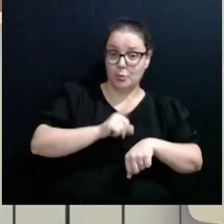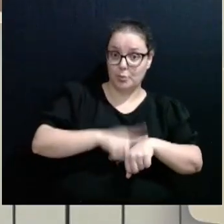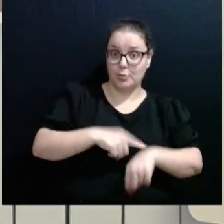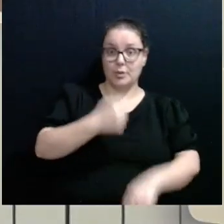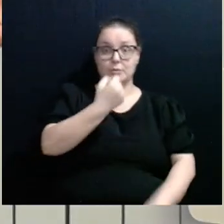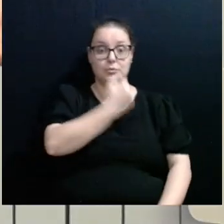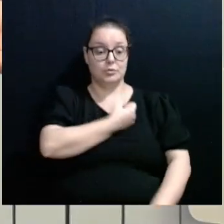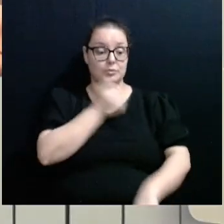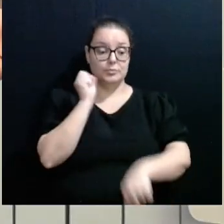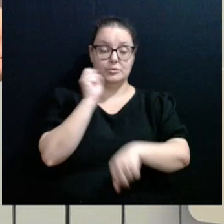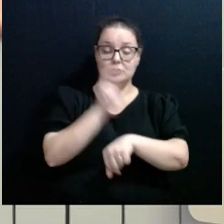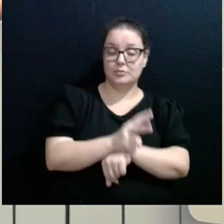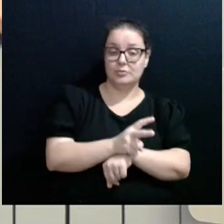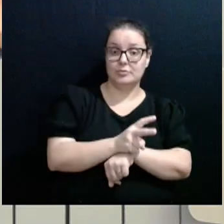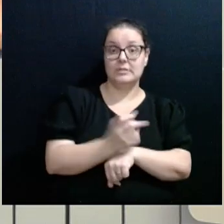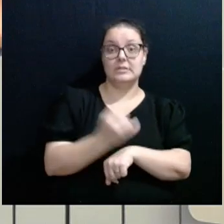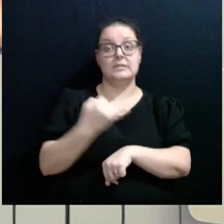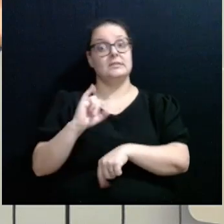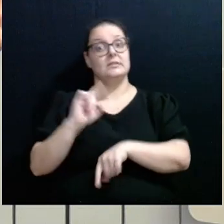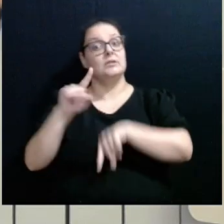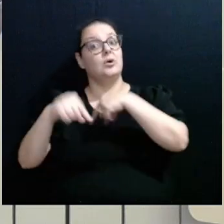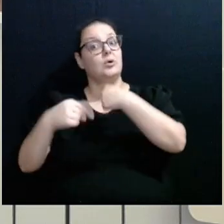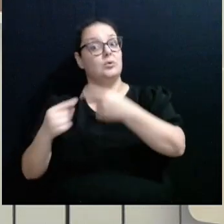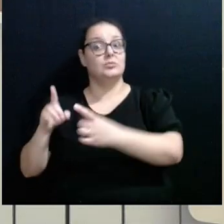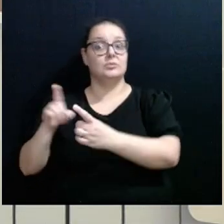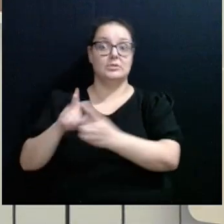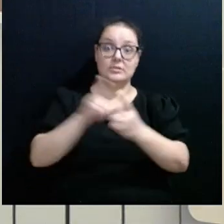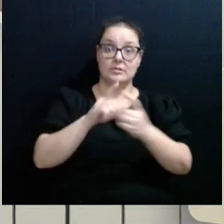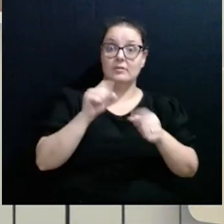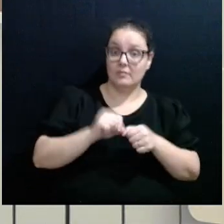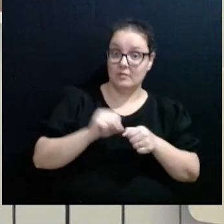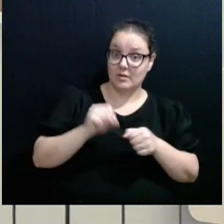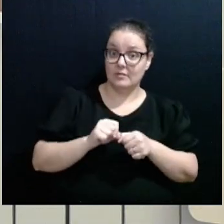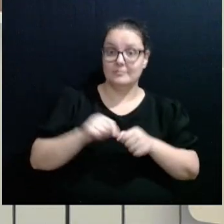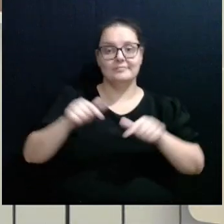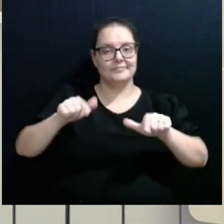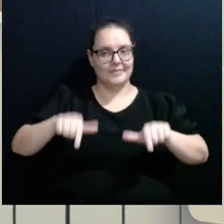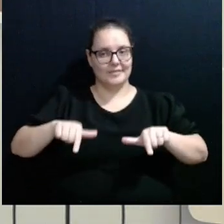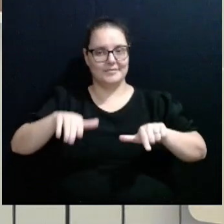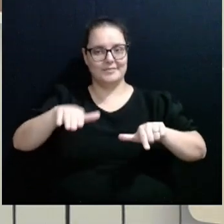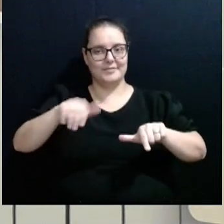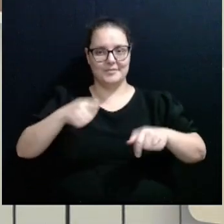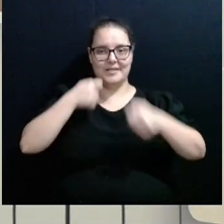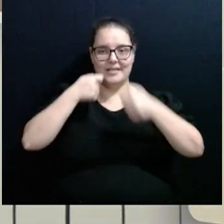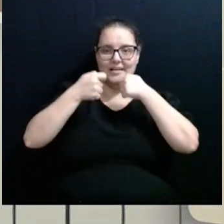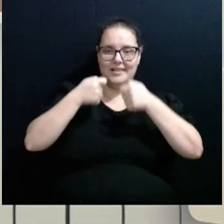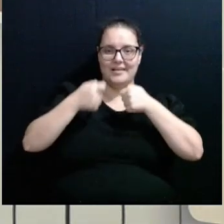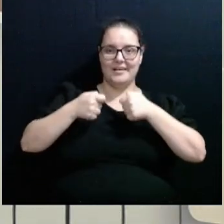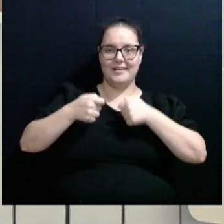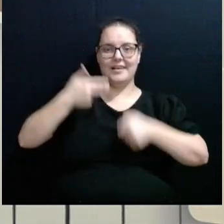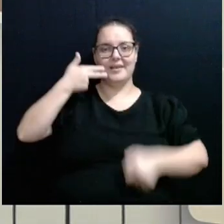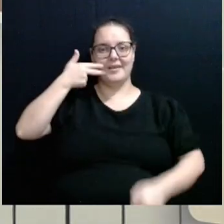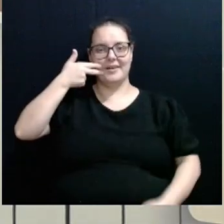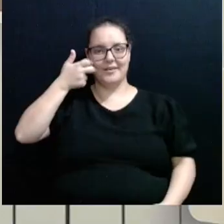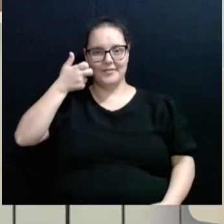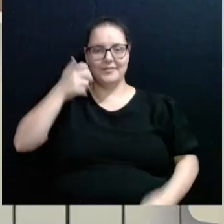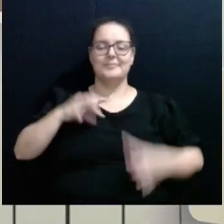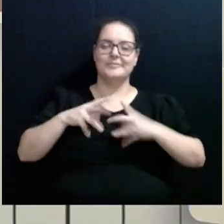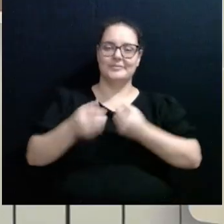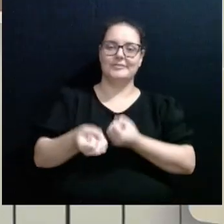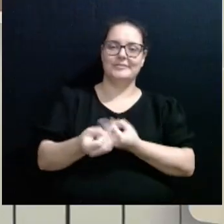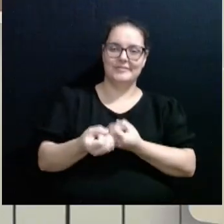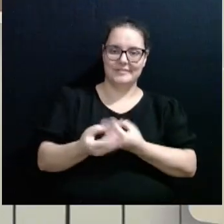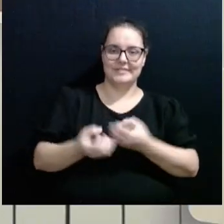se outros atendimentos estão sendo realizados no local, eu sou o repórter Rafael Turati com todas as informações.